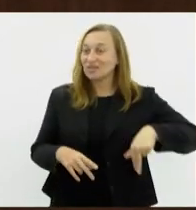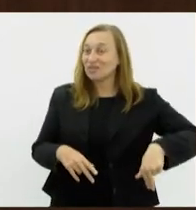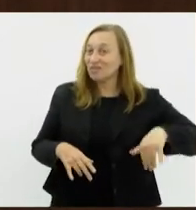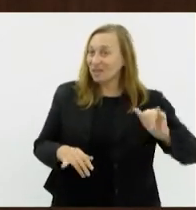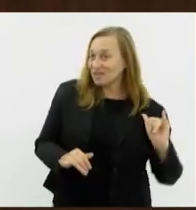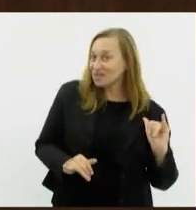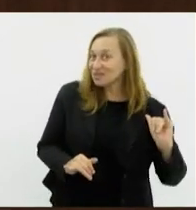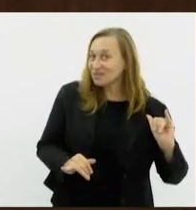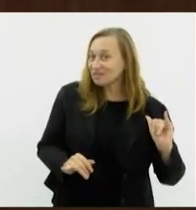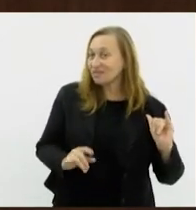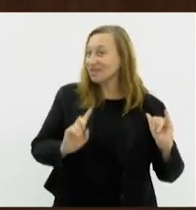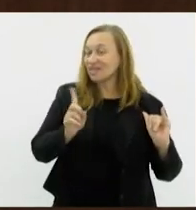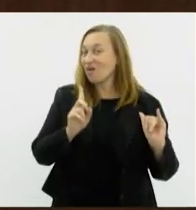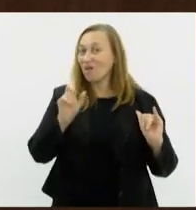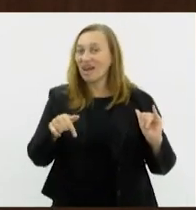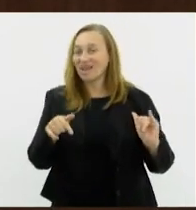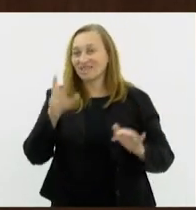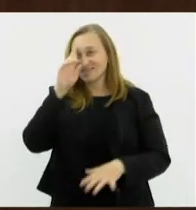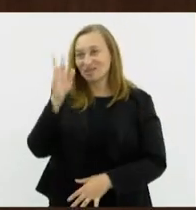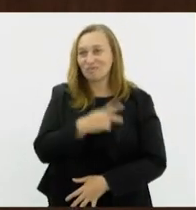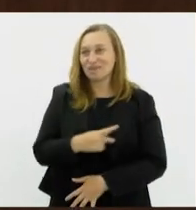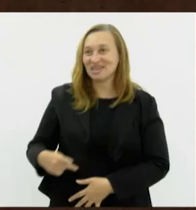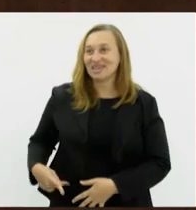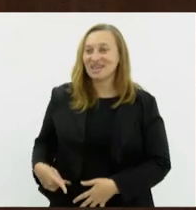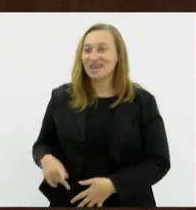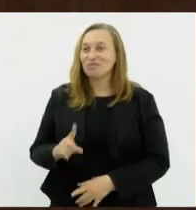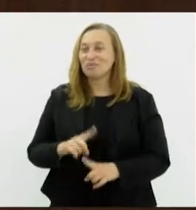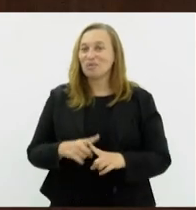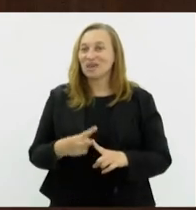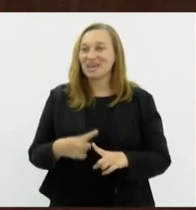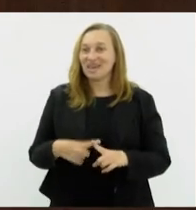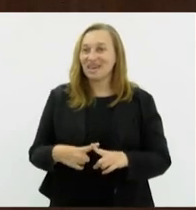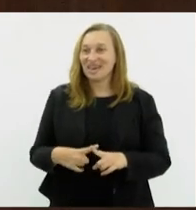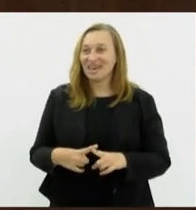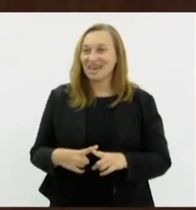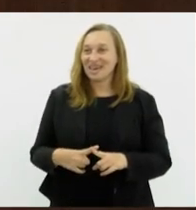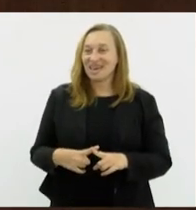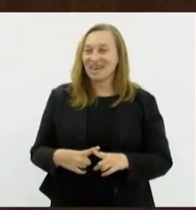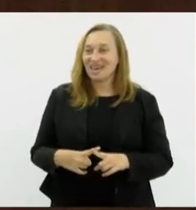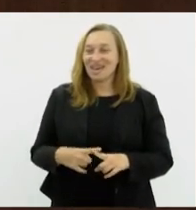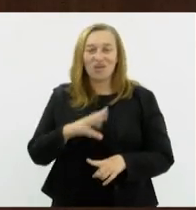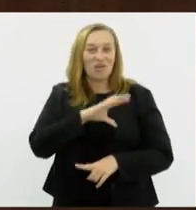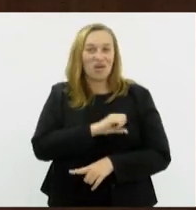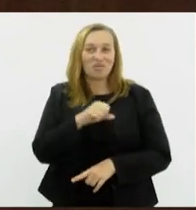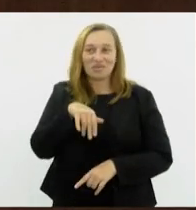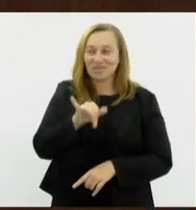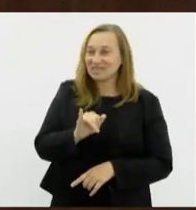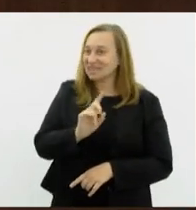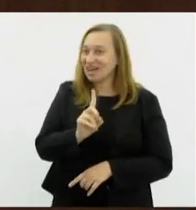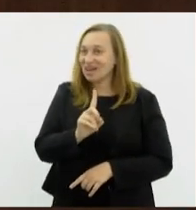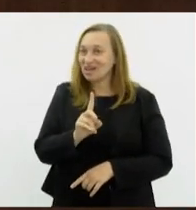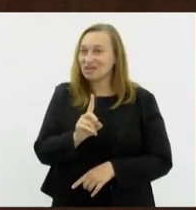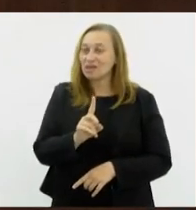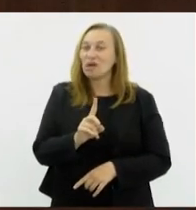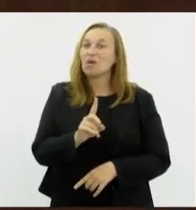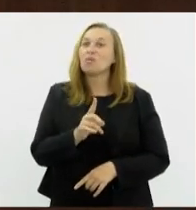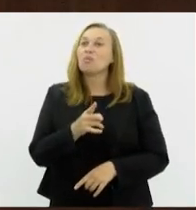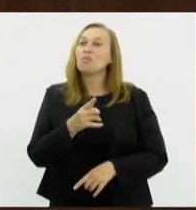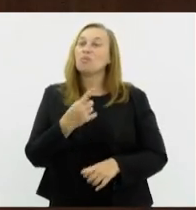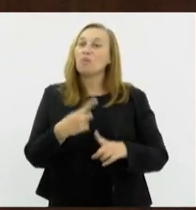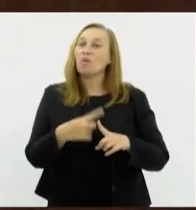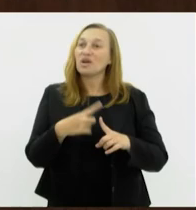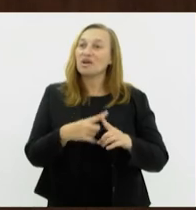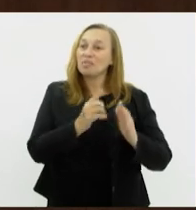E não é, senhora presidente, por simpatia só que eu tenha pelo Nova Iguaçu. É pelo